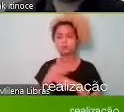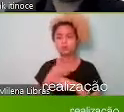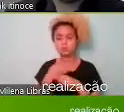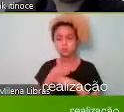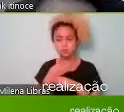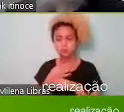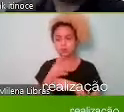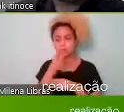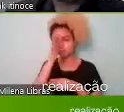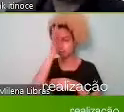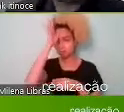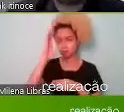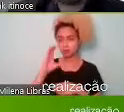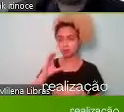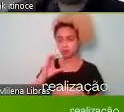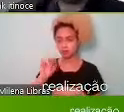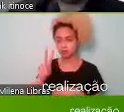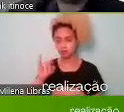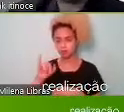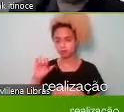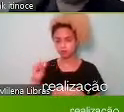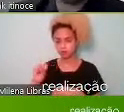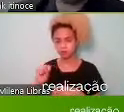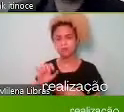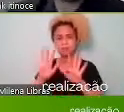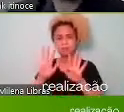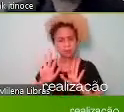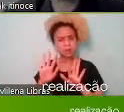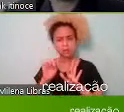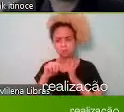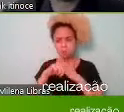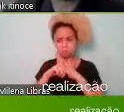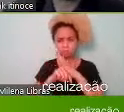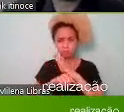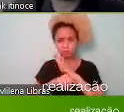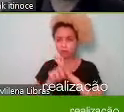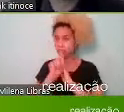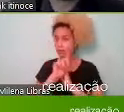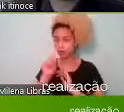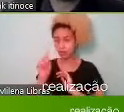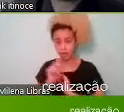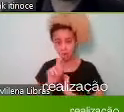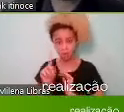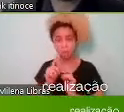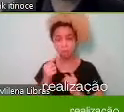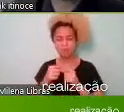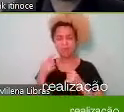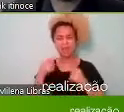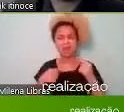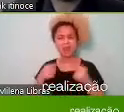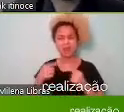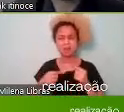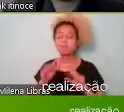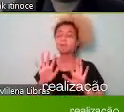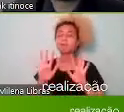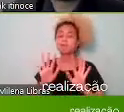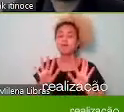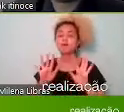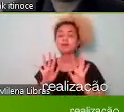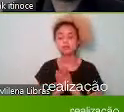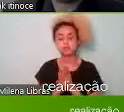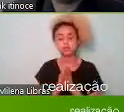bombeiros civis. Mas nem vou aprofundar muito no assunto, que é muito polêmico, né? Eu só estou dizendo que o Corpo de Bombeiros Militar, ele credencia os